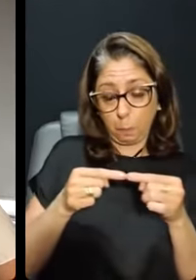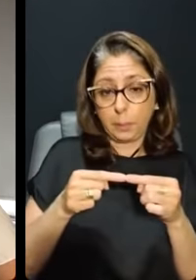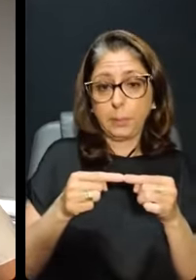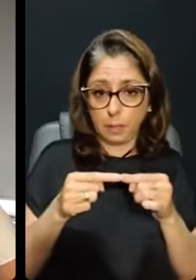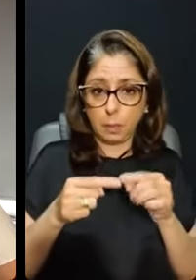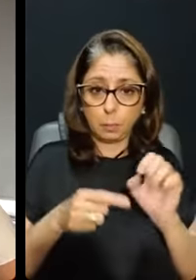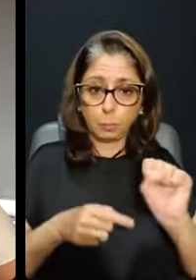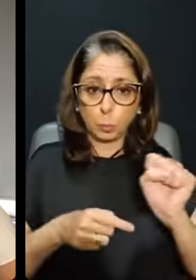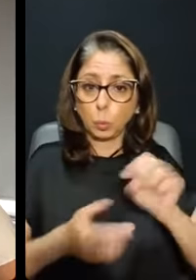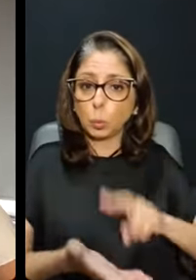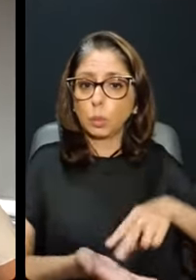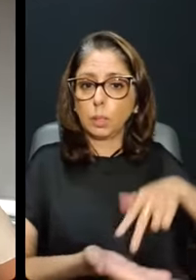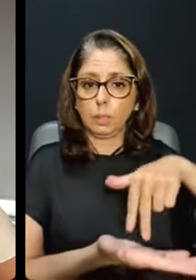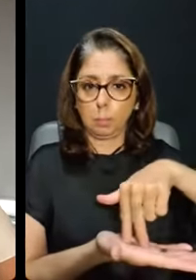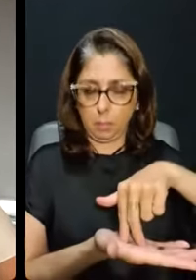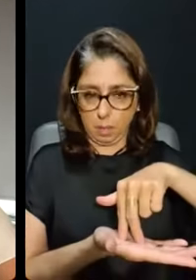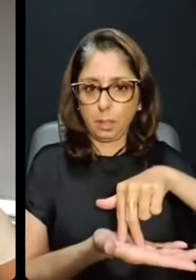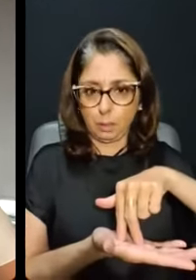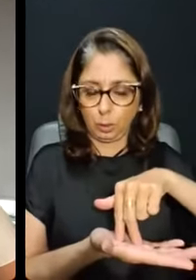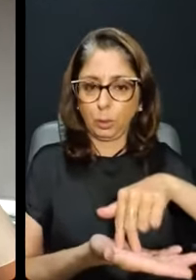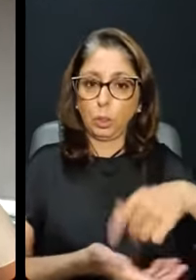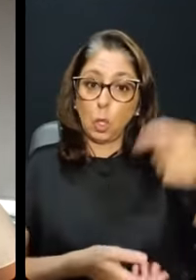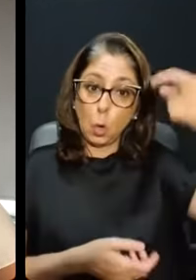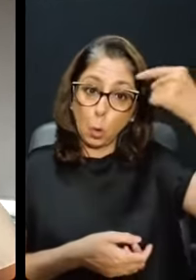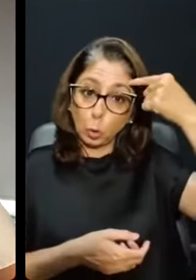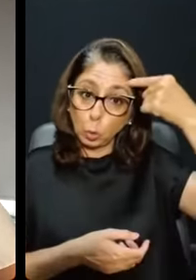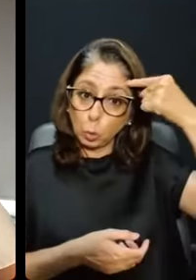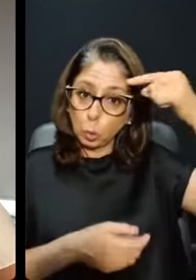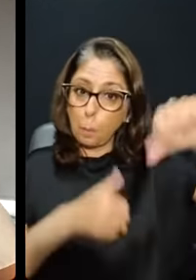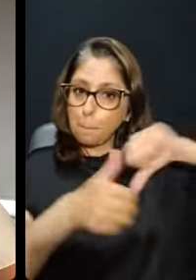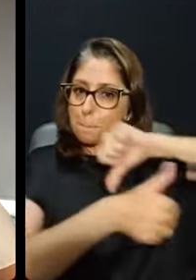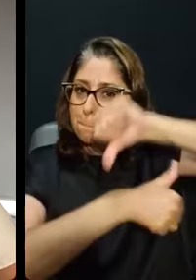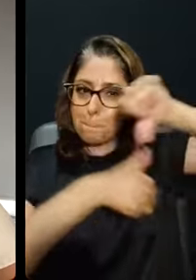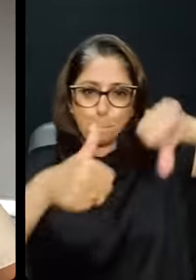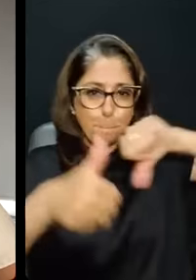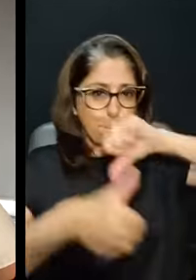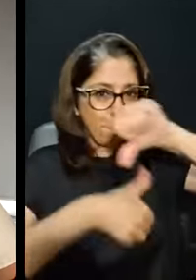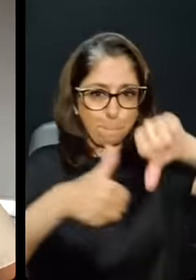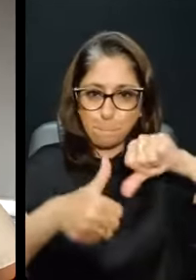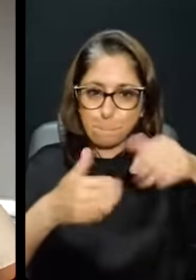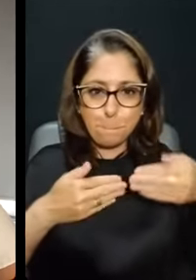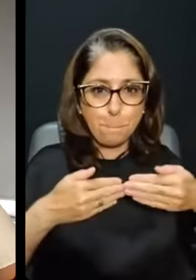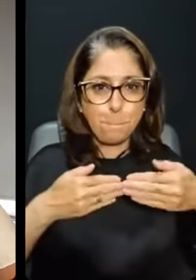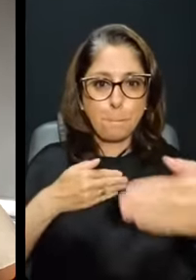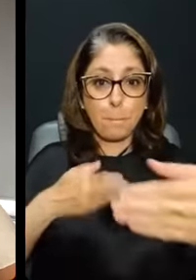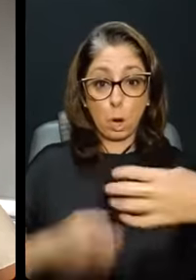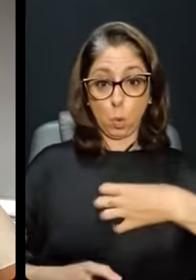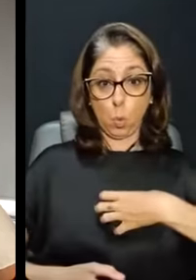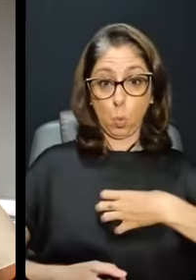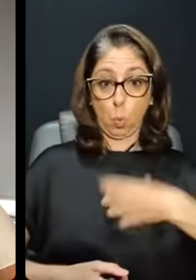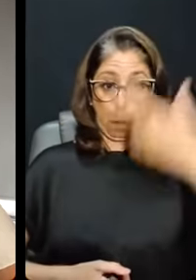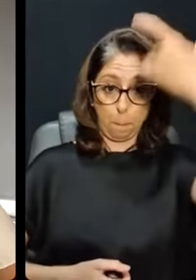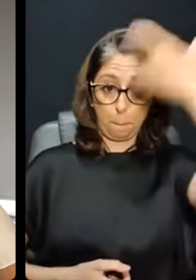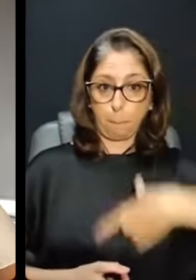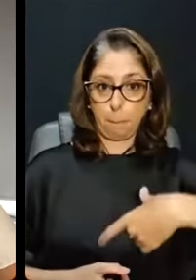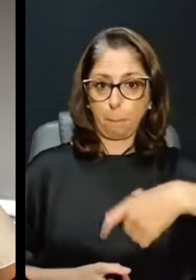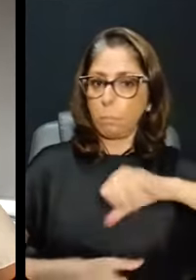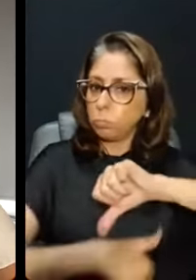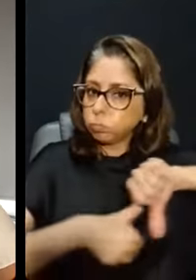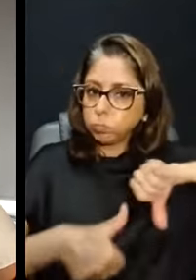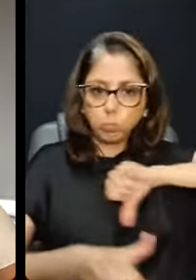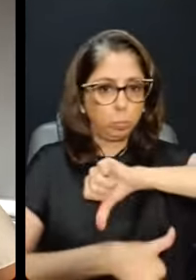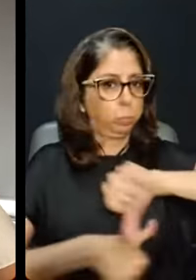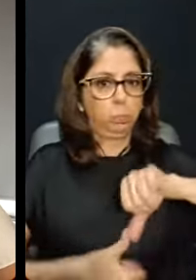de consciência. Muitas vezes a gente transforma as coisas a partir do momento que a gente se dá conta de que a gente vinha